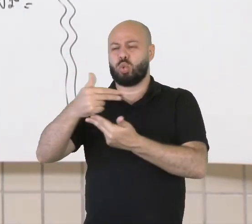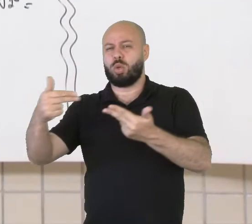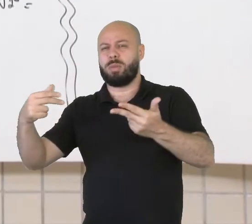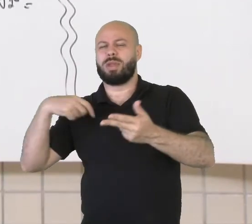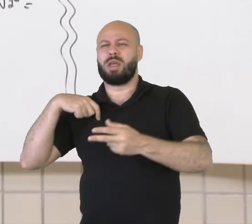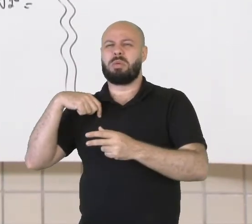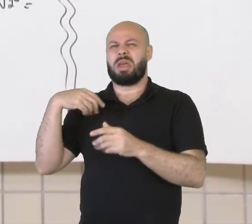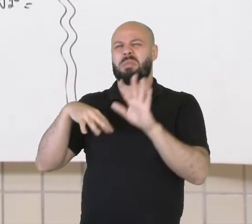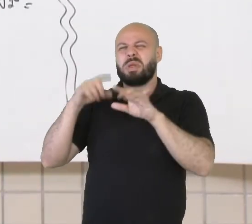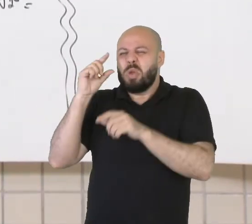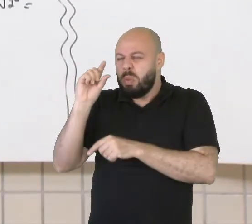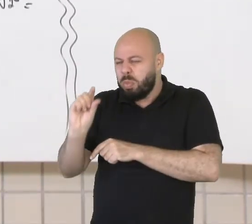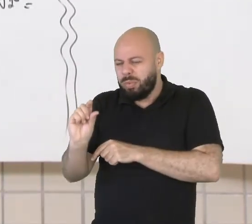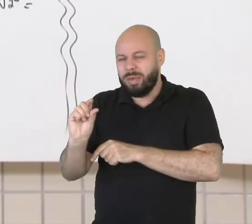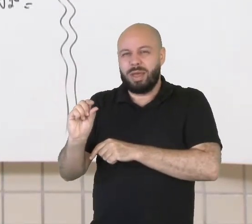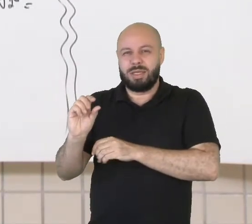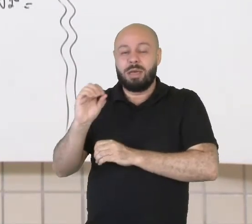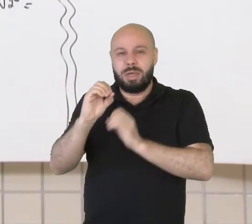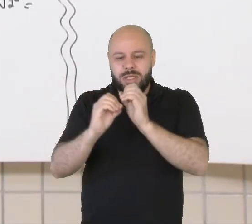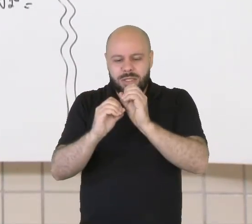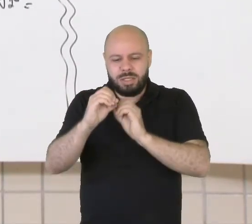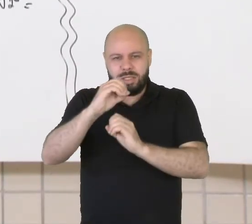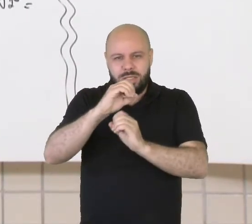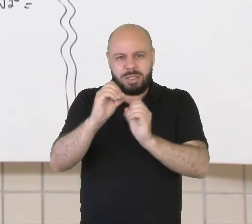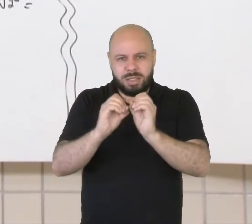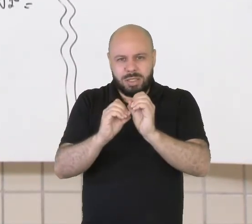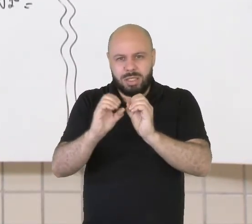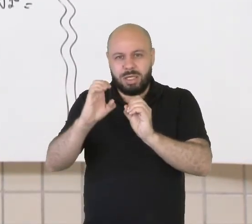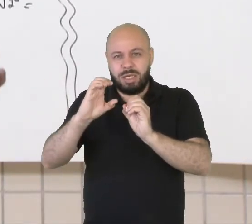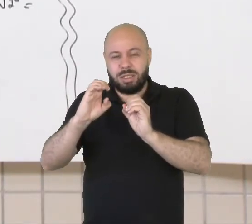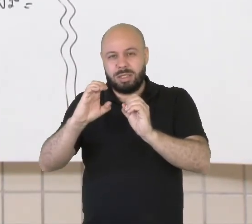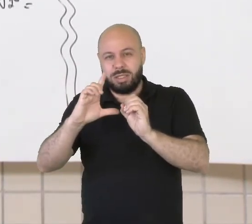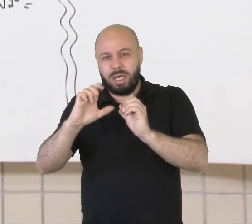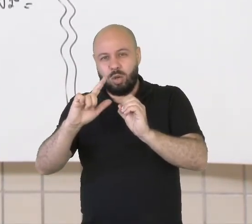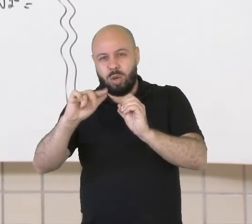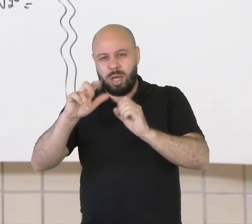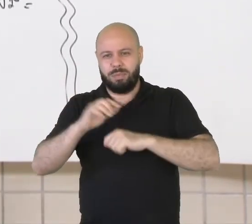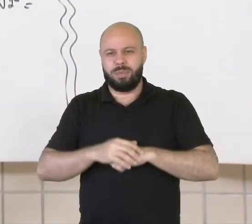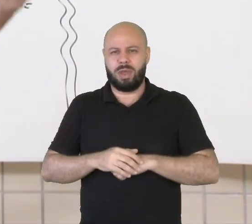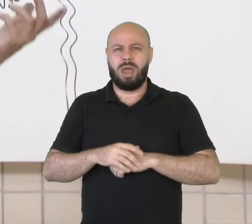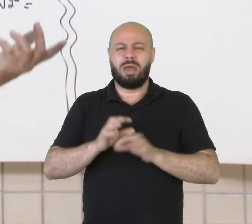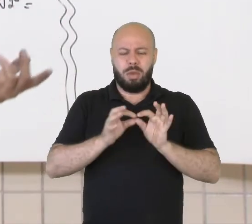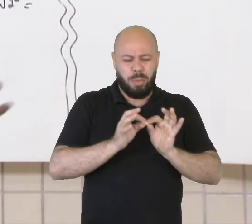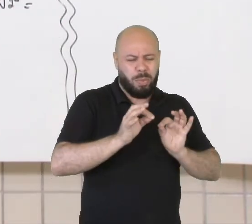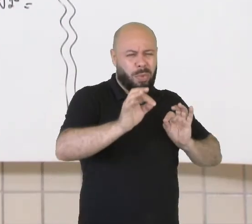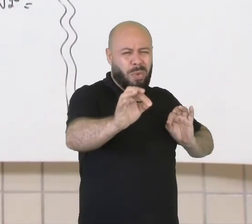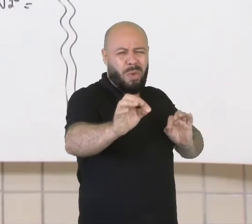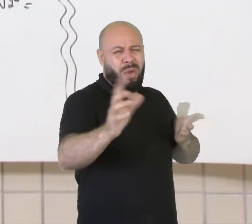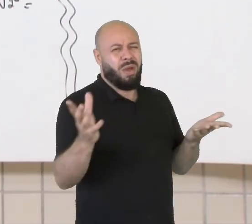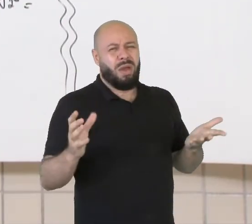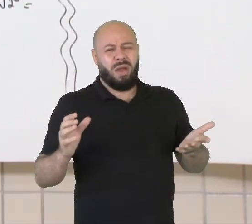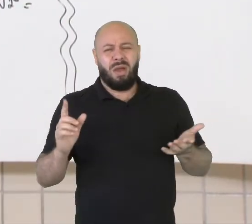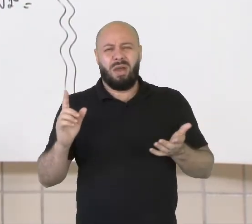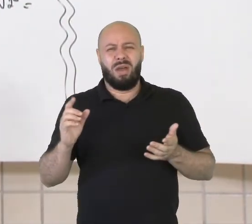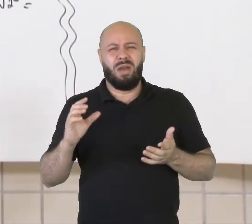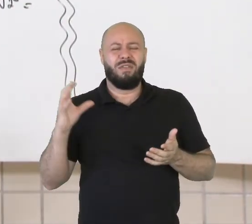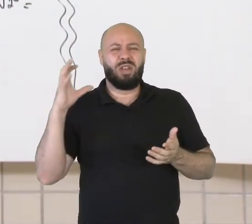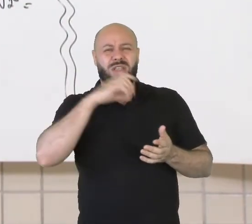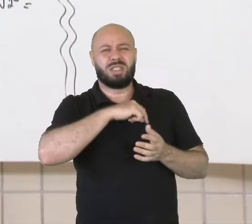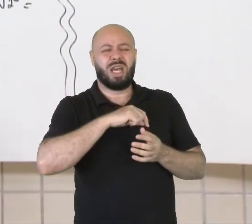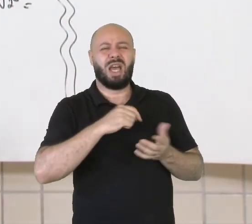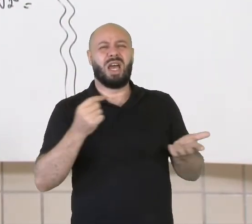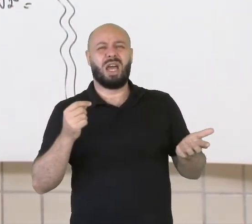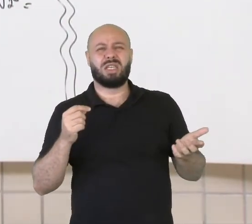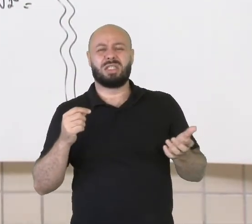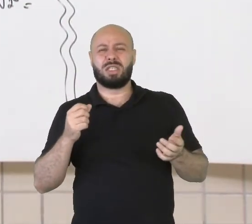extremamente pequenas, como por exemplo a célula, não é isso? E nós temos imensidões, como a distância, a velocidade da luz, a distância da Terra à Lua, da